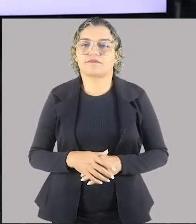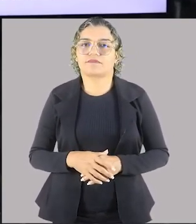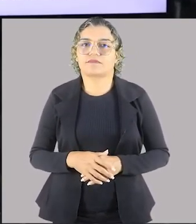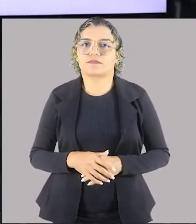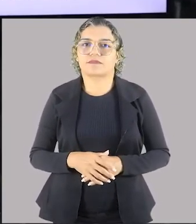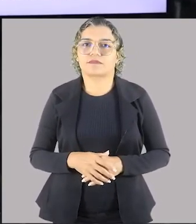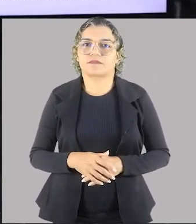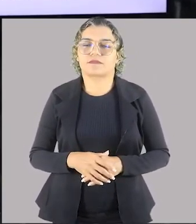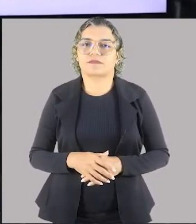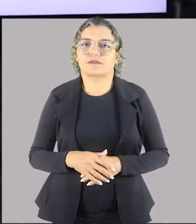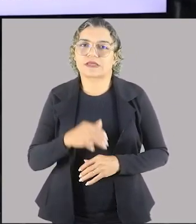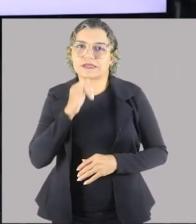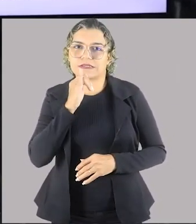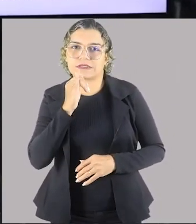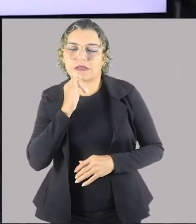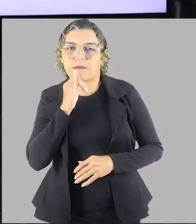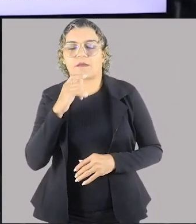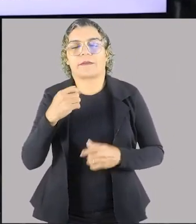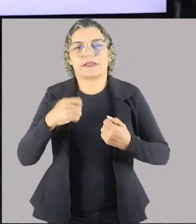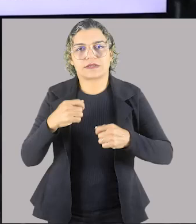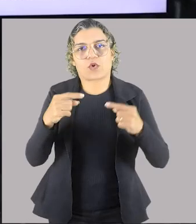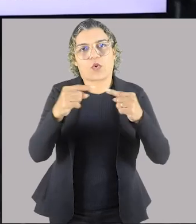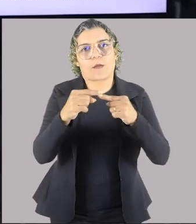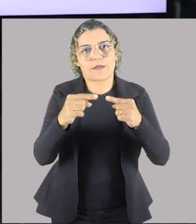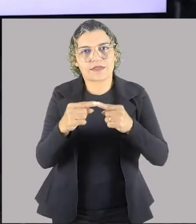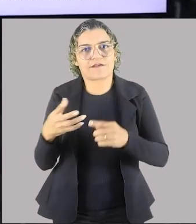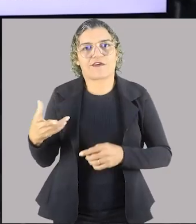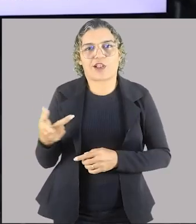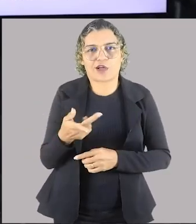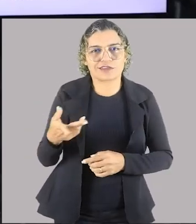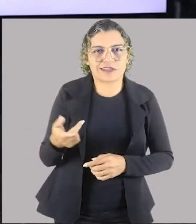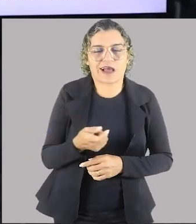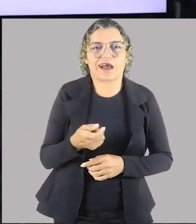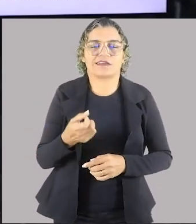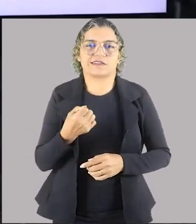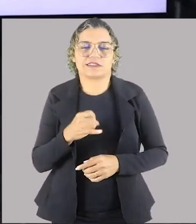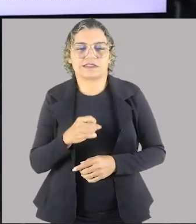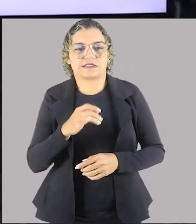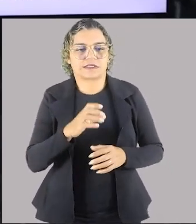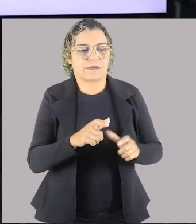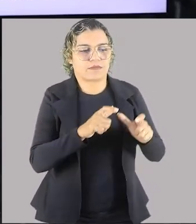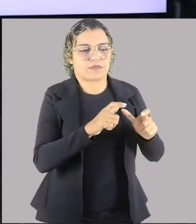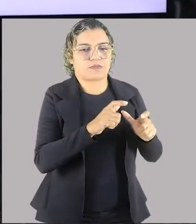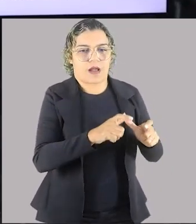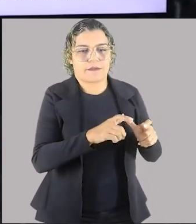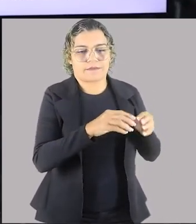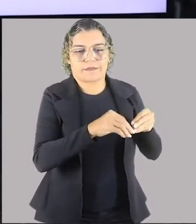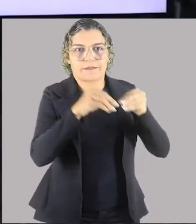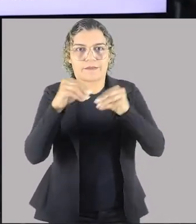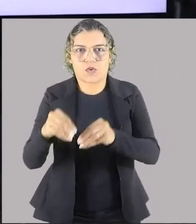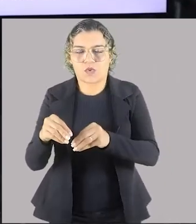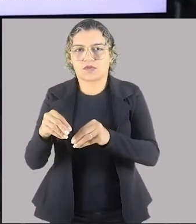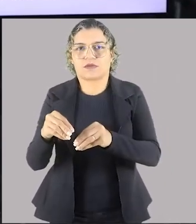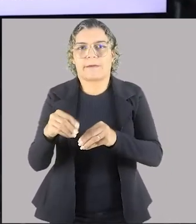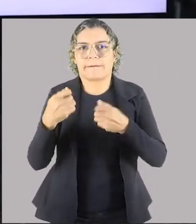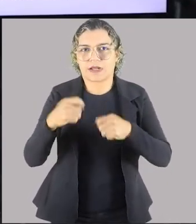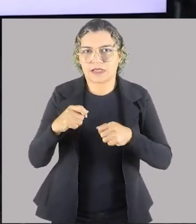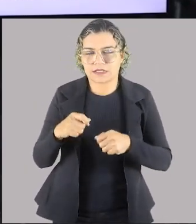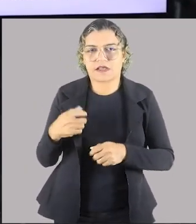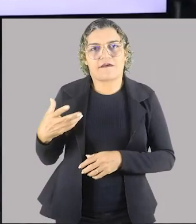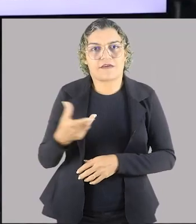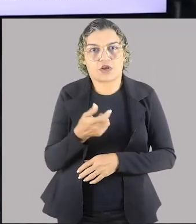Com bastante velocidade. Então, se ele se desloca e tem que mudar de direção, mantendo a